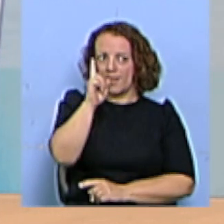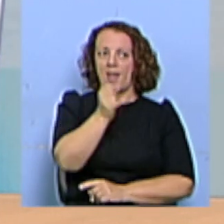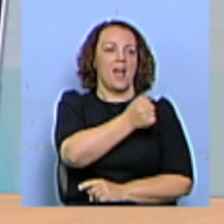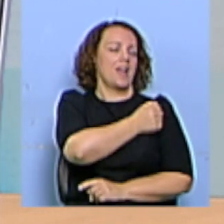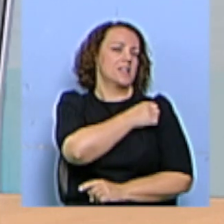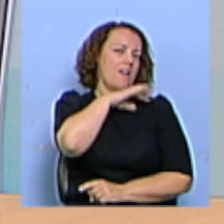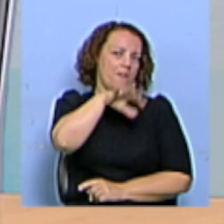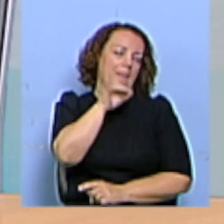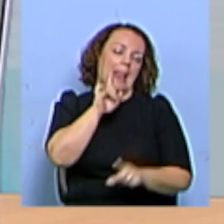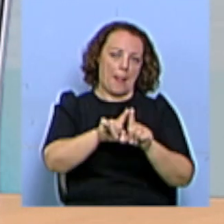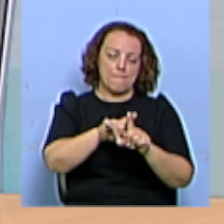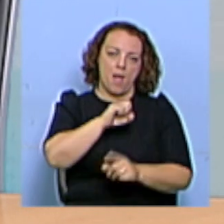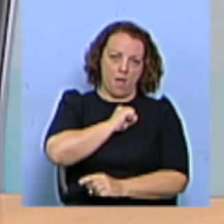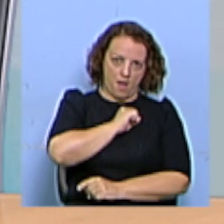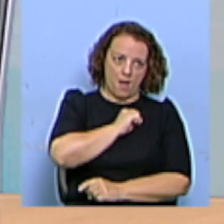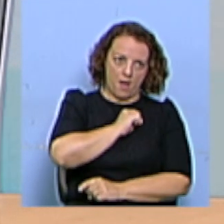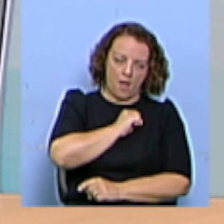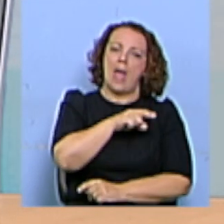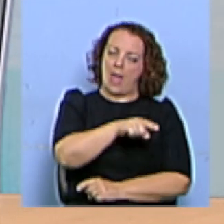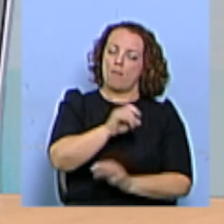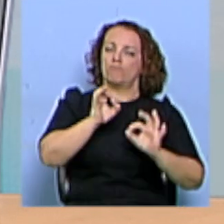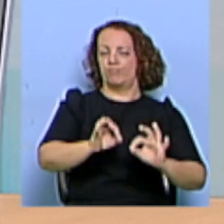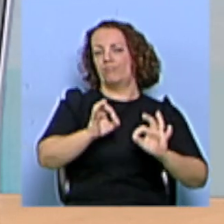família, irmã, e aí estou em férias,